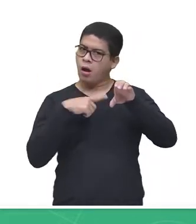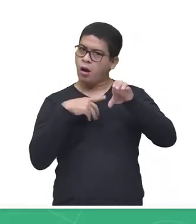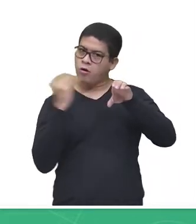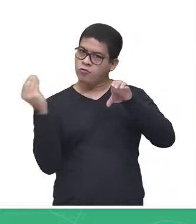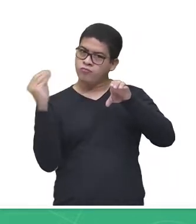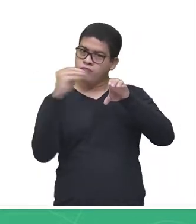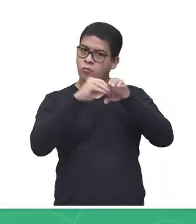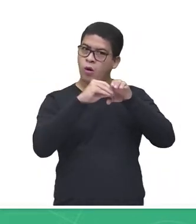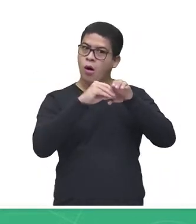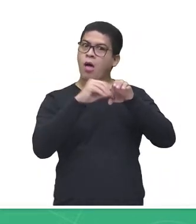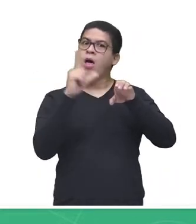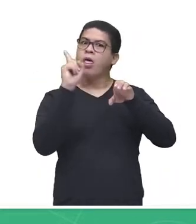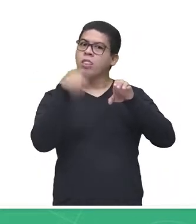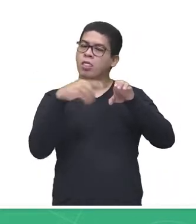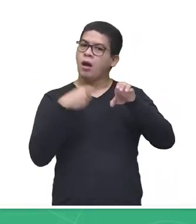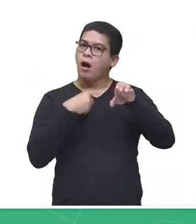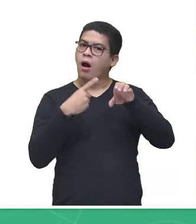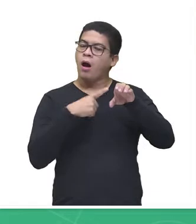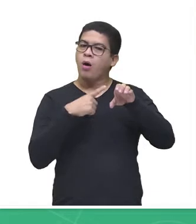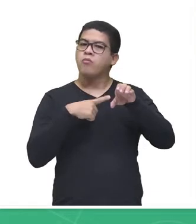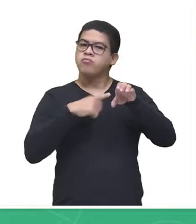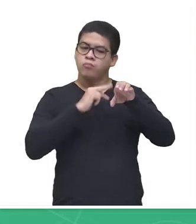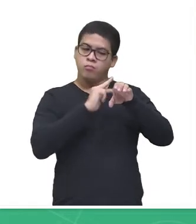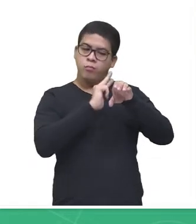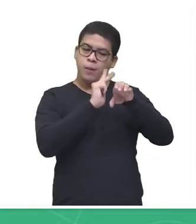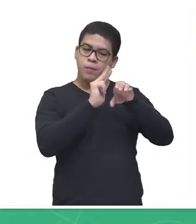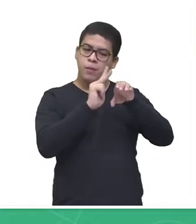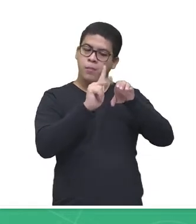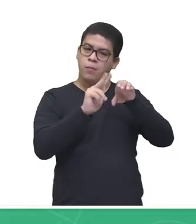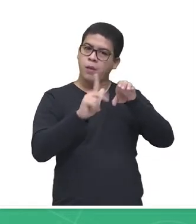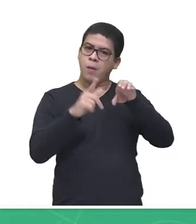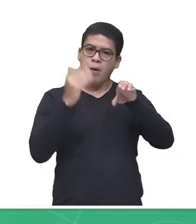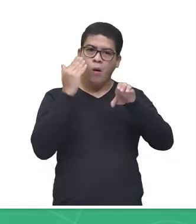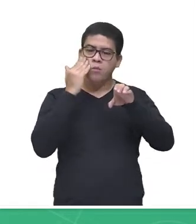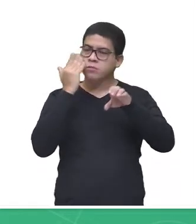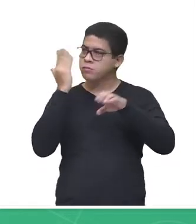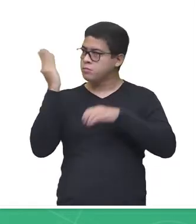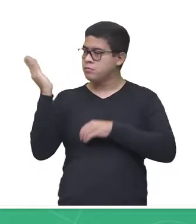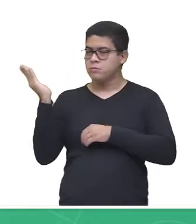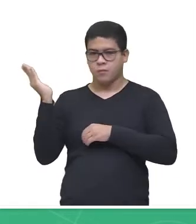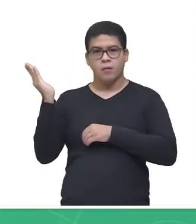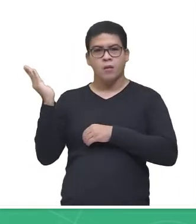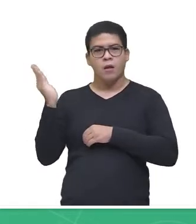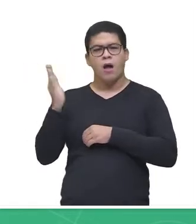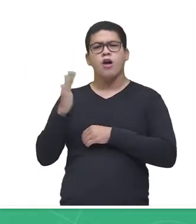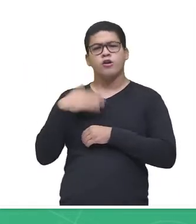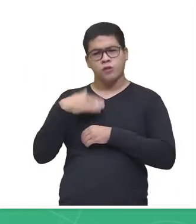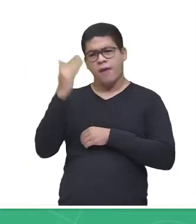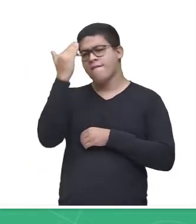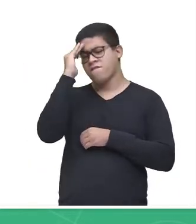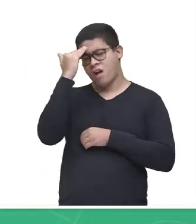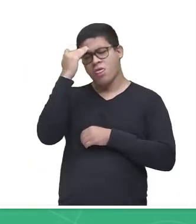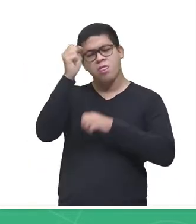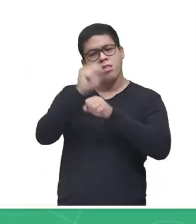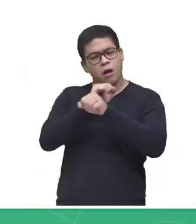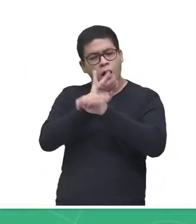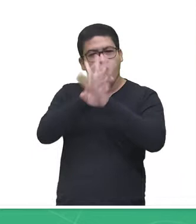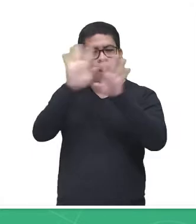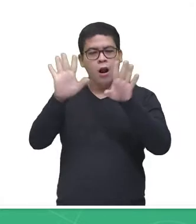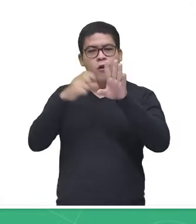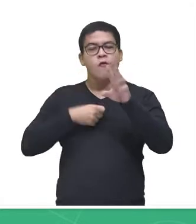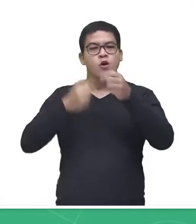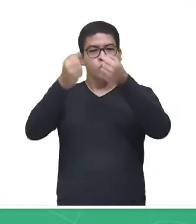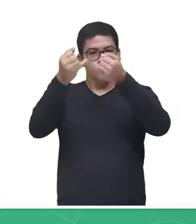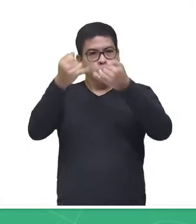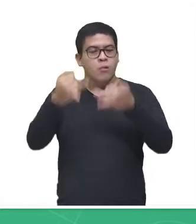formato da célula. O peroxissoma, a gente já vai entender o que é cada um deles. A gente